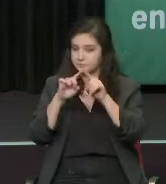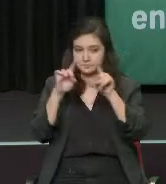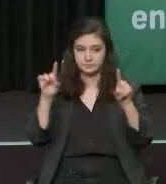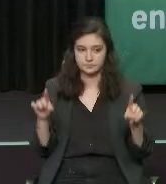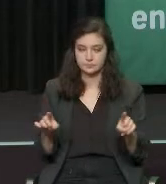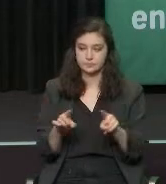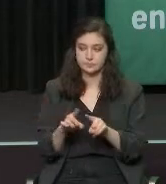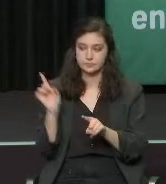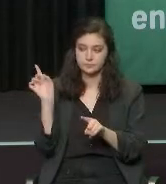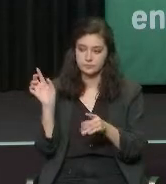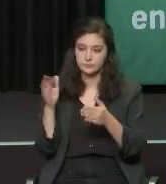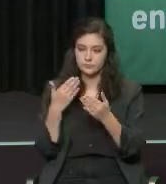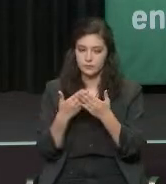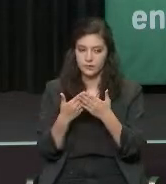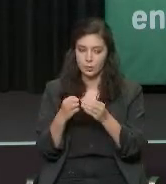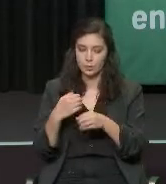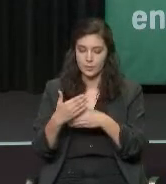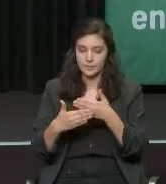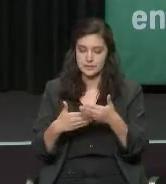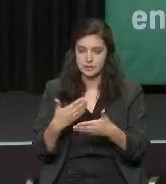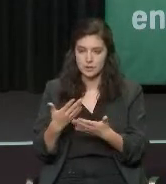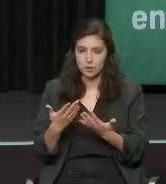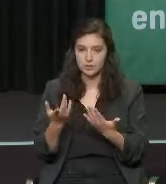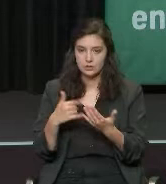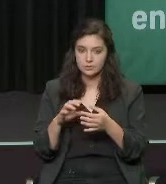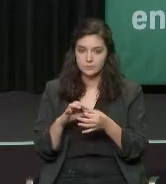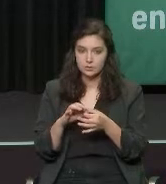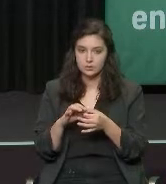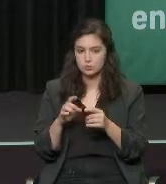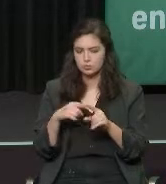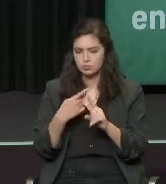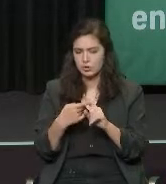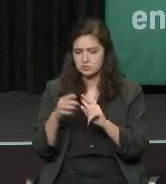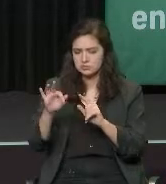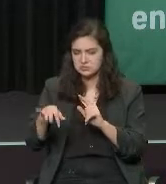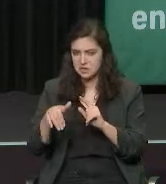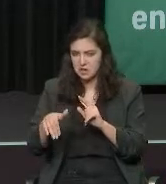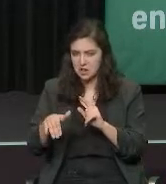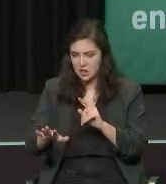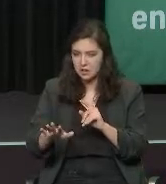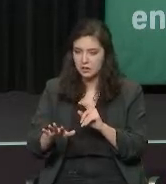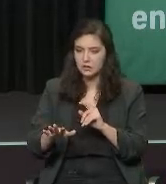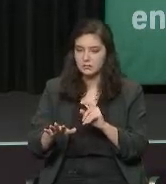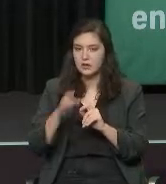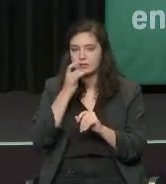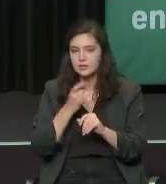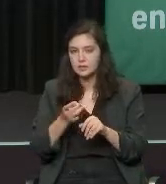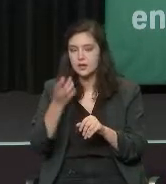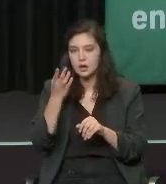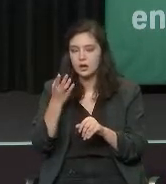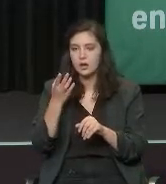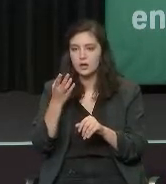como vêem na parte direita do ecrã. Trata-se de um centro de operações que estará ativo a partir do fim deste